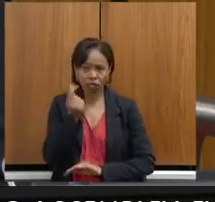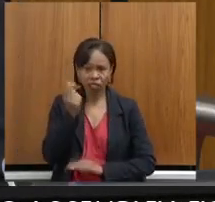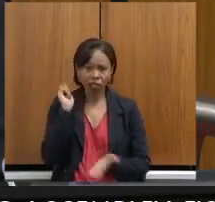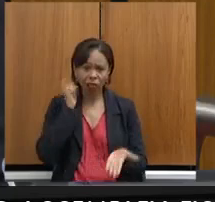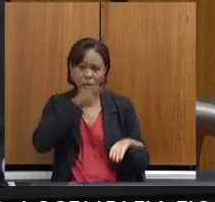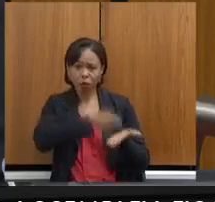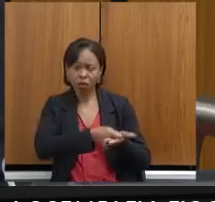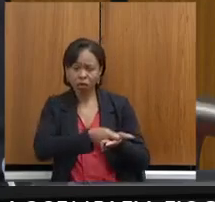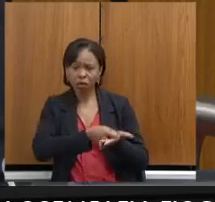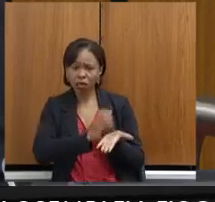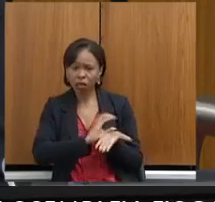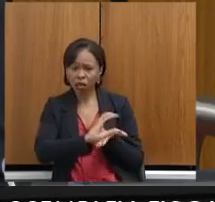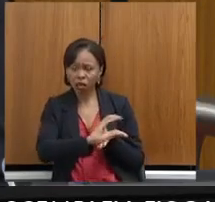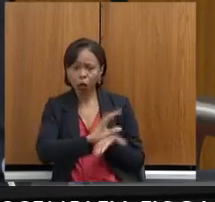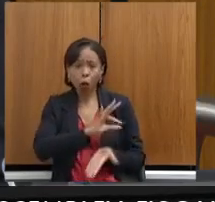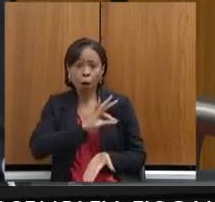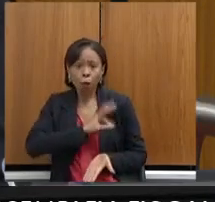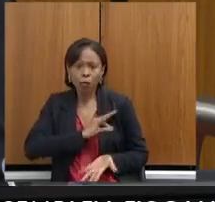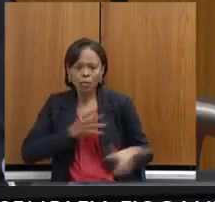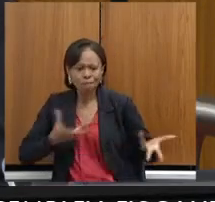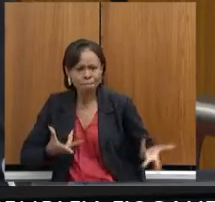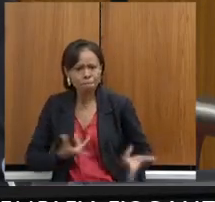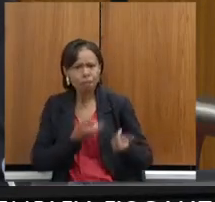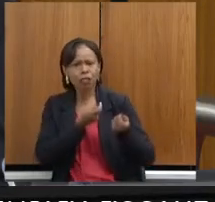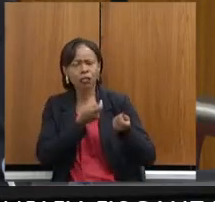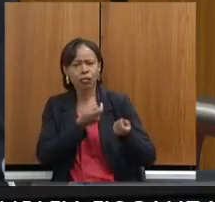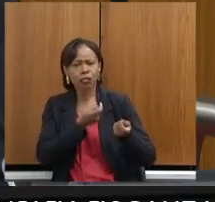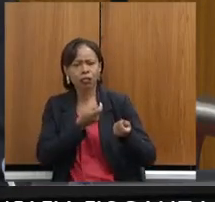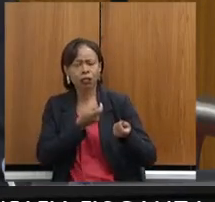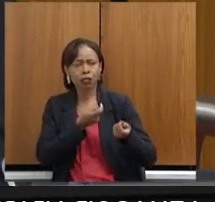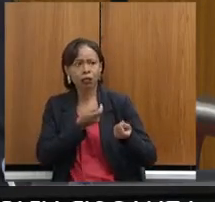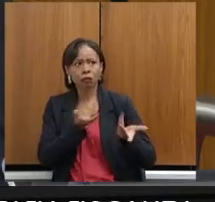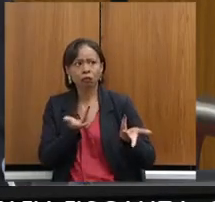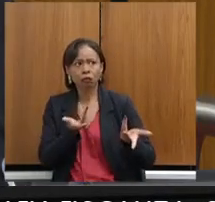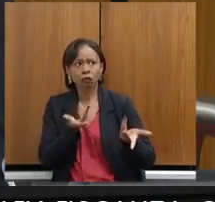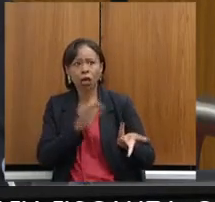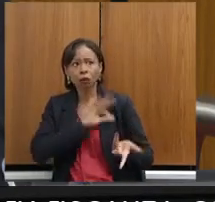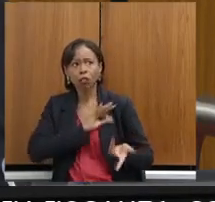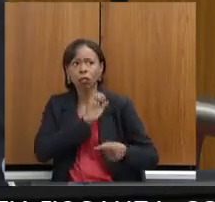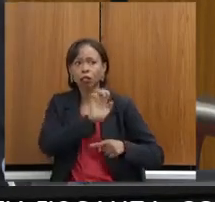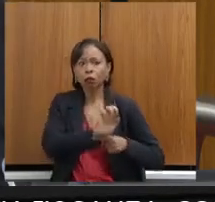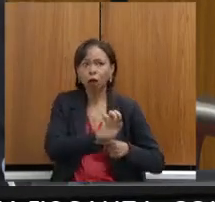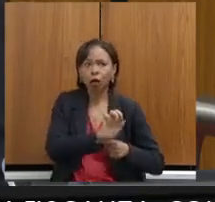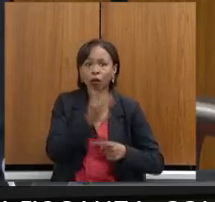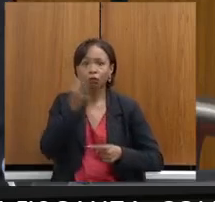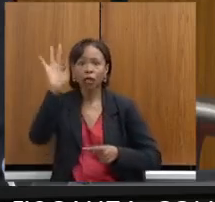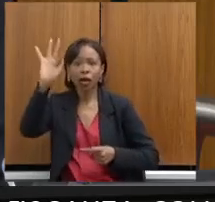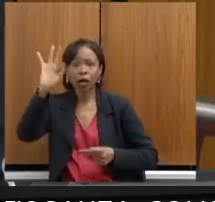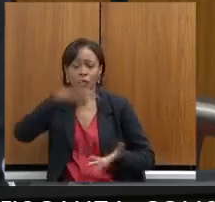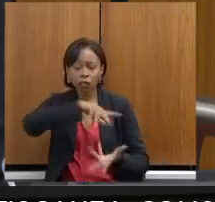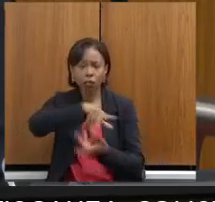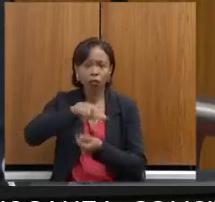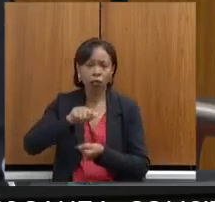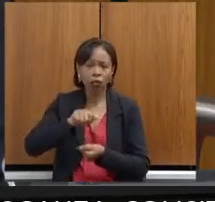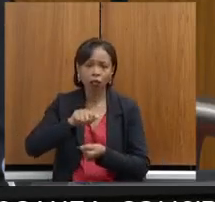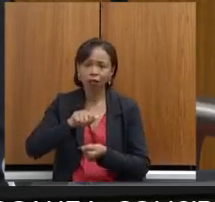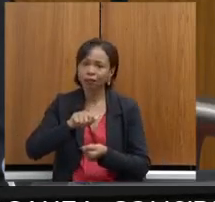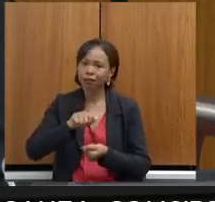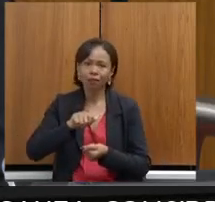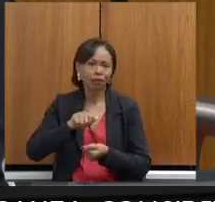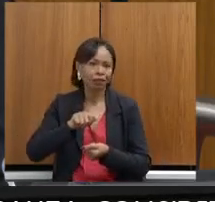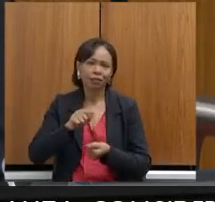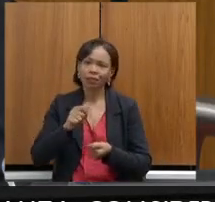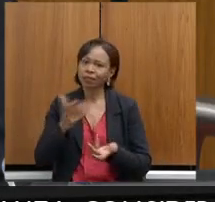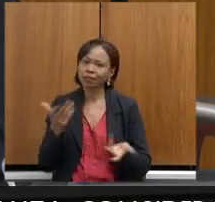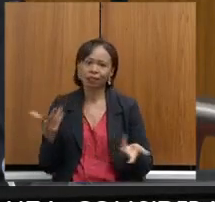polícia eficiente para ser uma polícia federal e estadual Federal e Internacional não vai dar